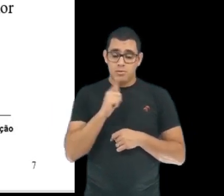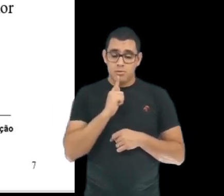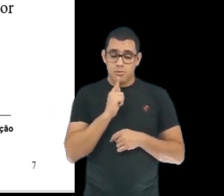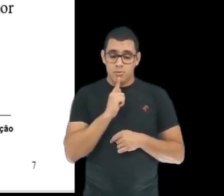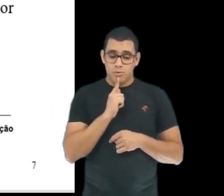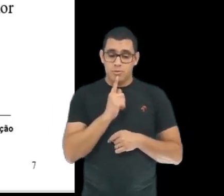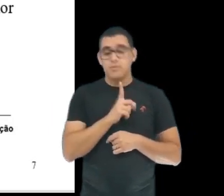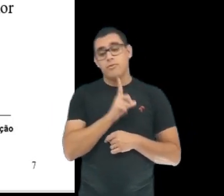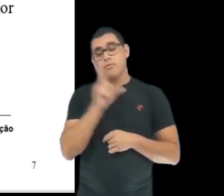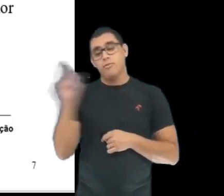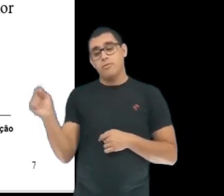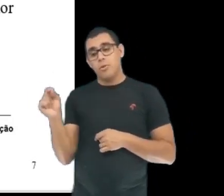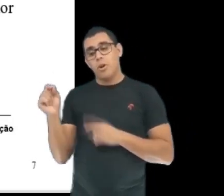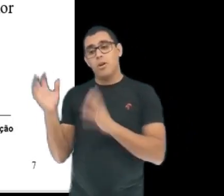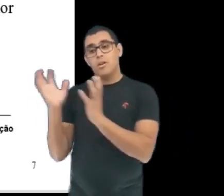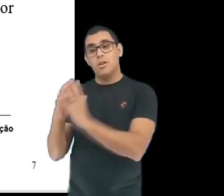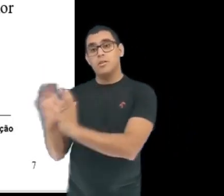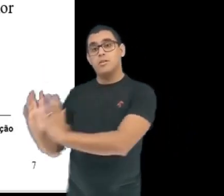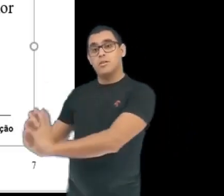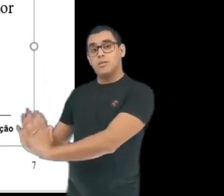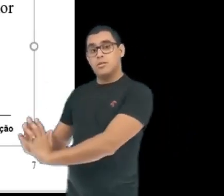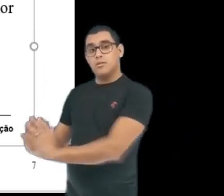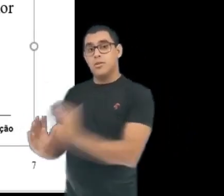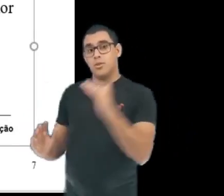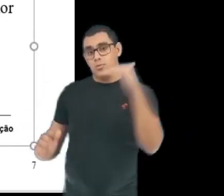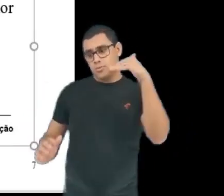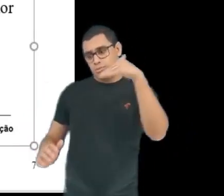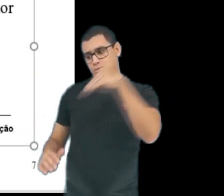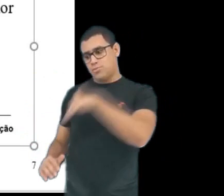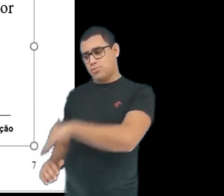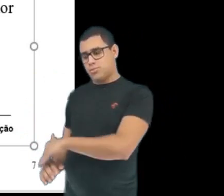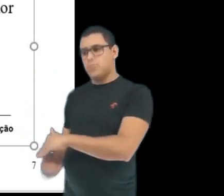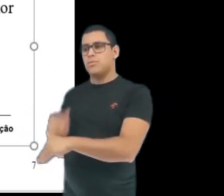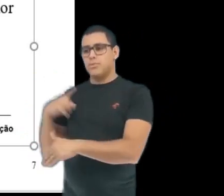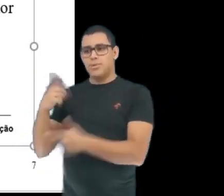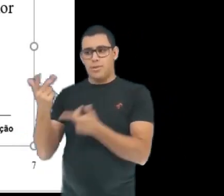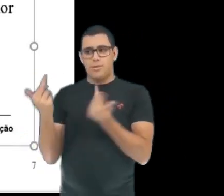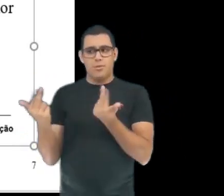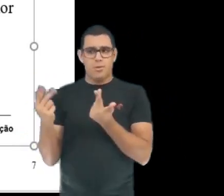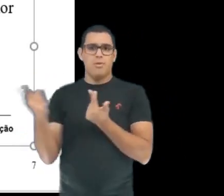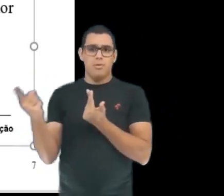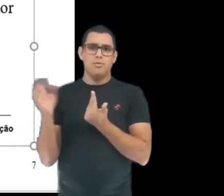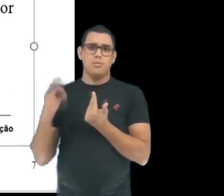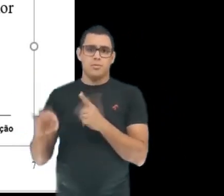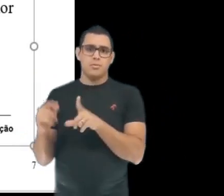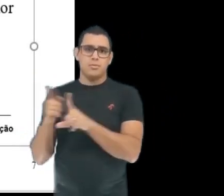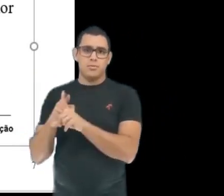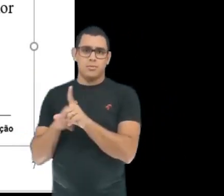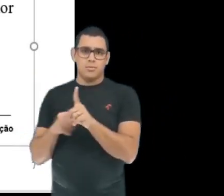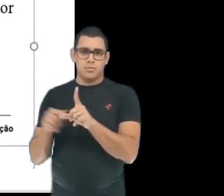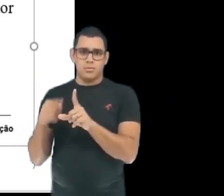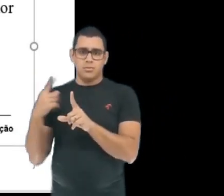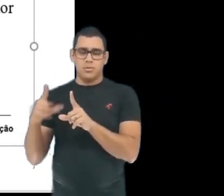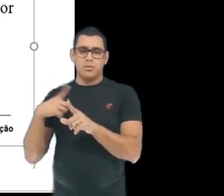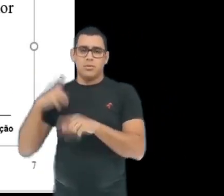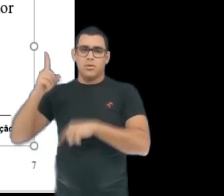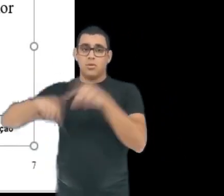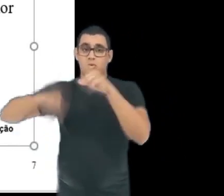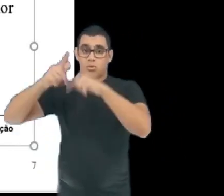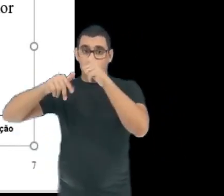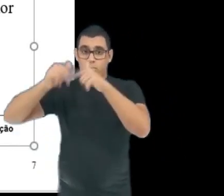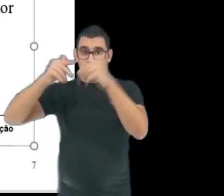certo? Como é que a gente vai saber em relação a um gráfico? Vejam aqui o gráfico. Nesse gráfico, eu